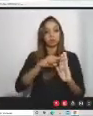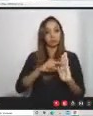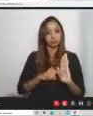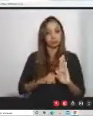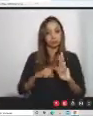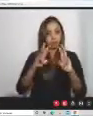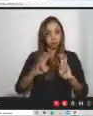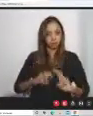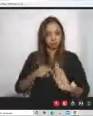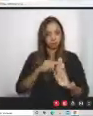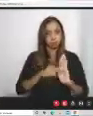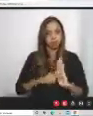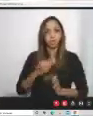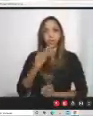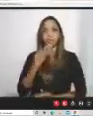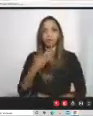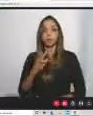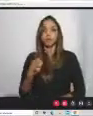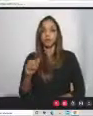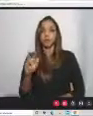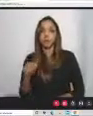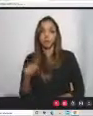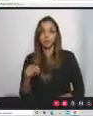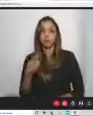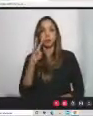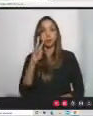Azevedo a verificação do quórum.